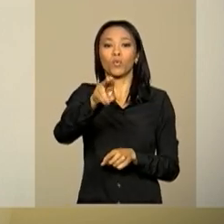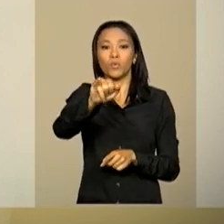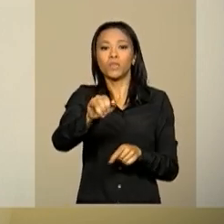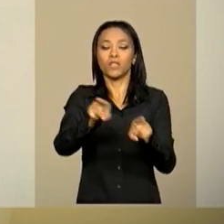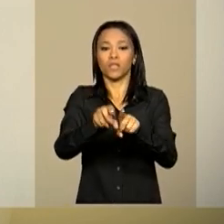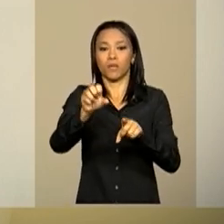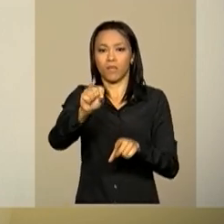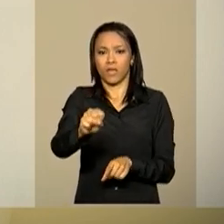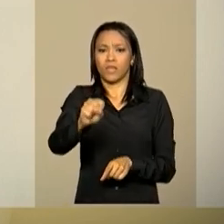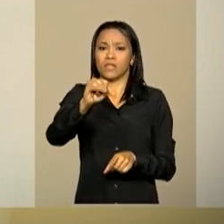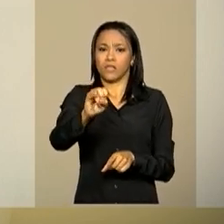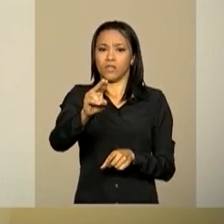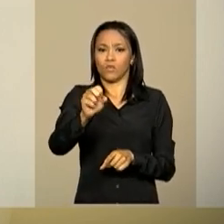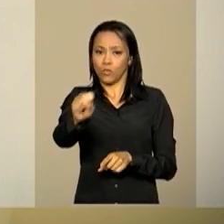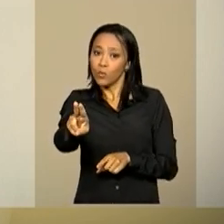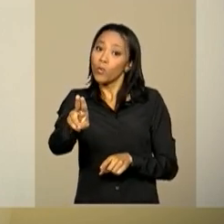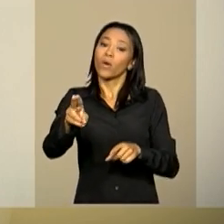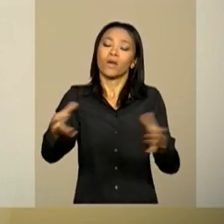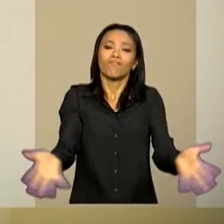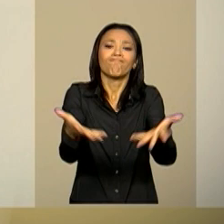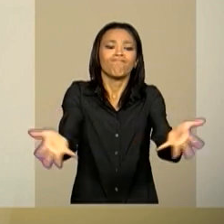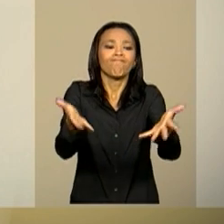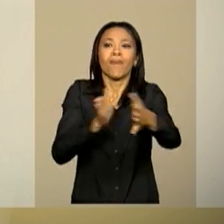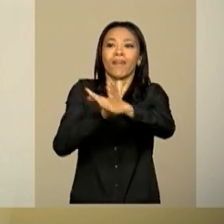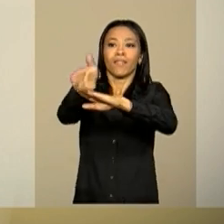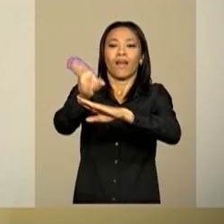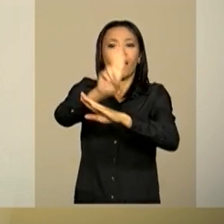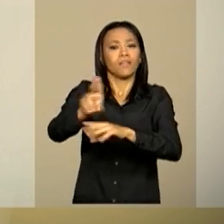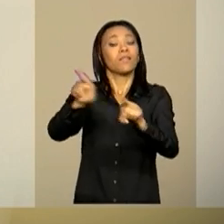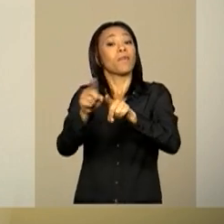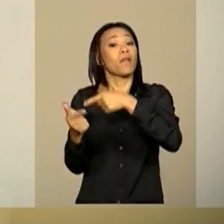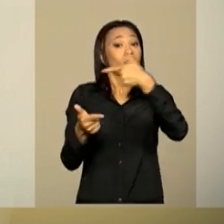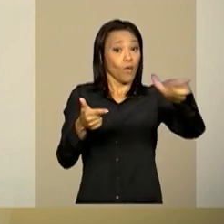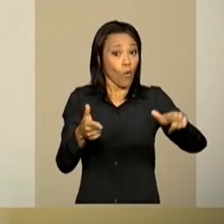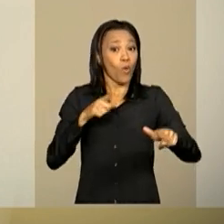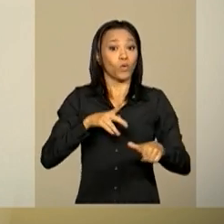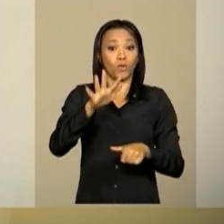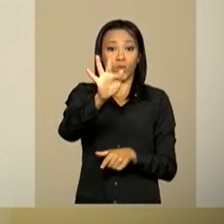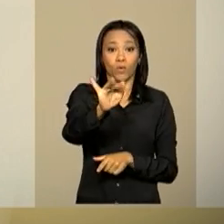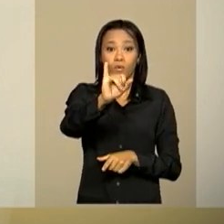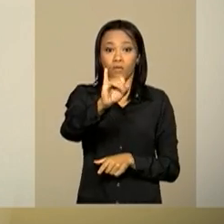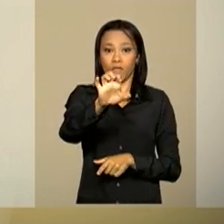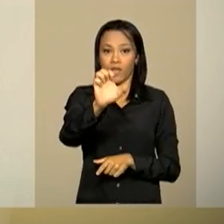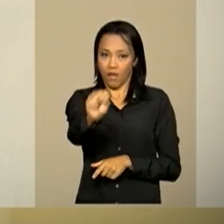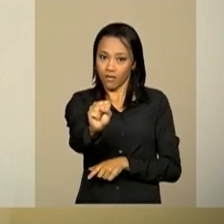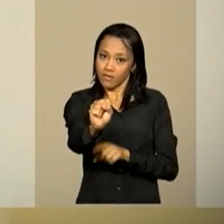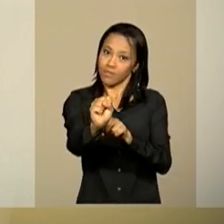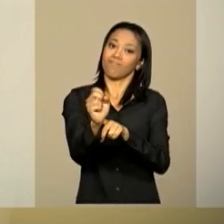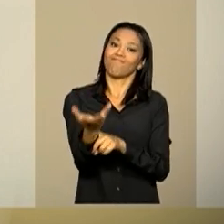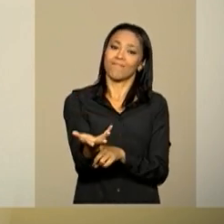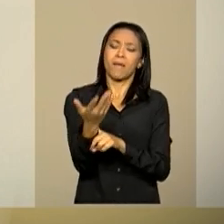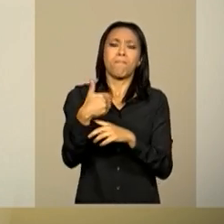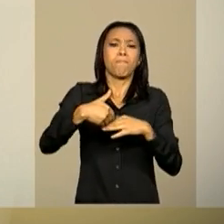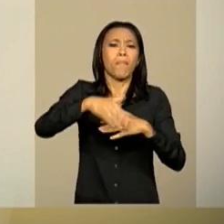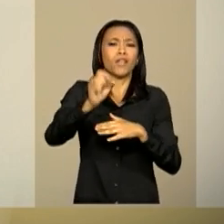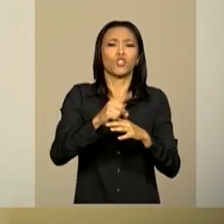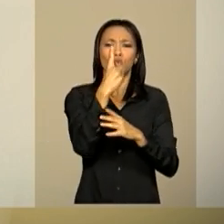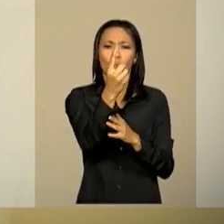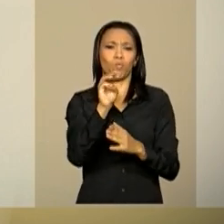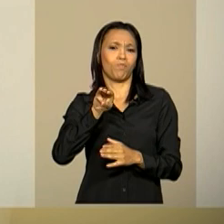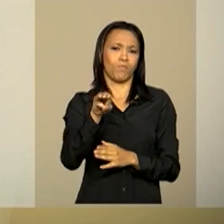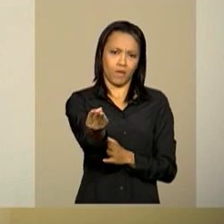governo estimula a entrada no ensino superior por meio do FIES o financiamento estudantil já são mais de 1 milhão de